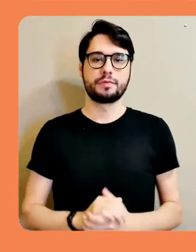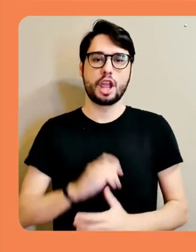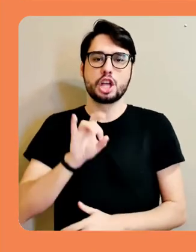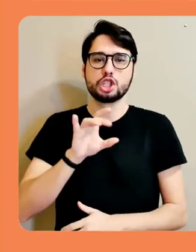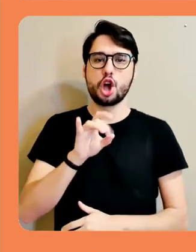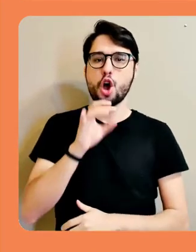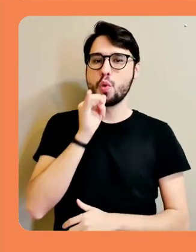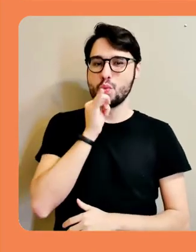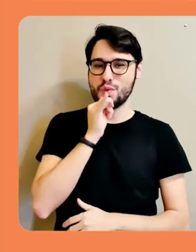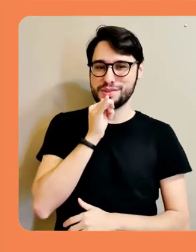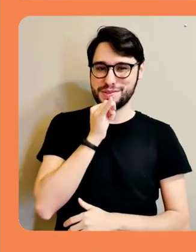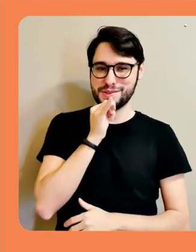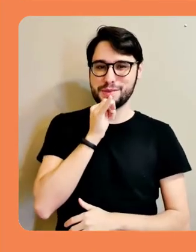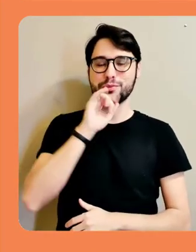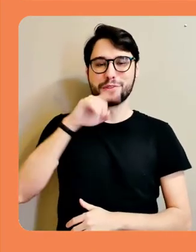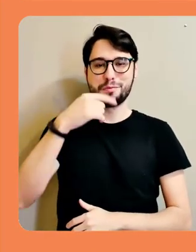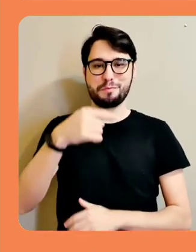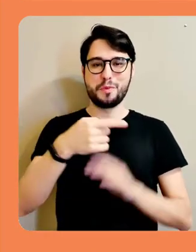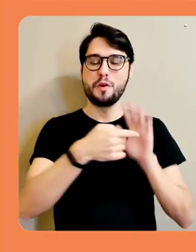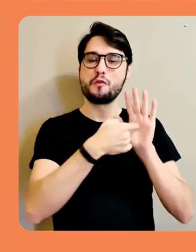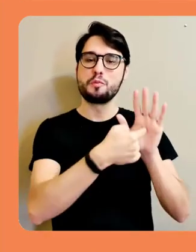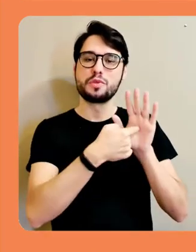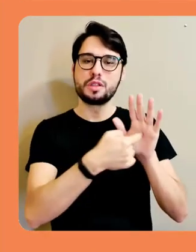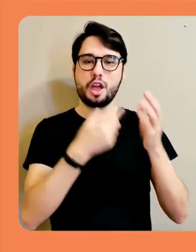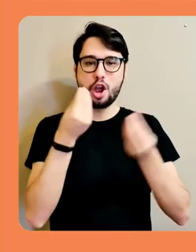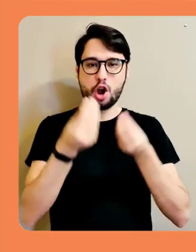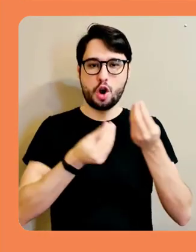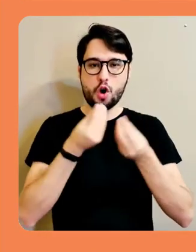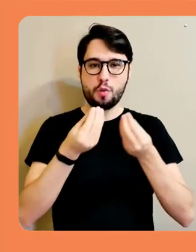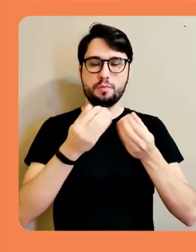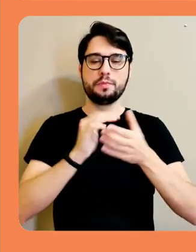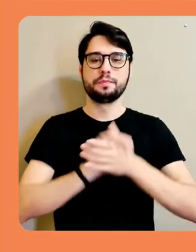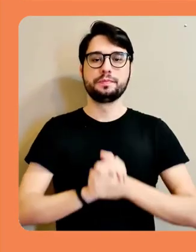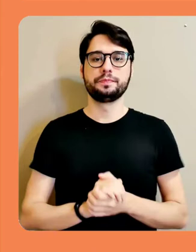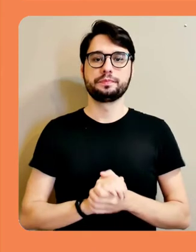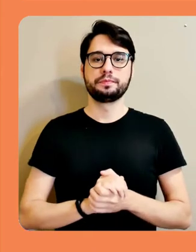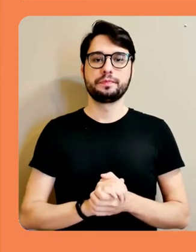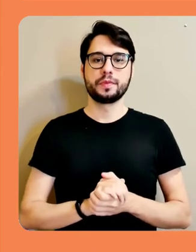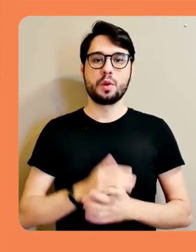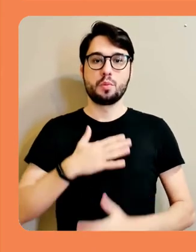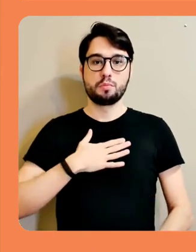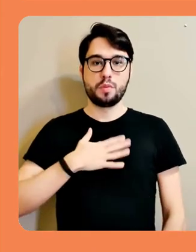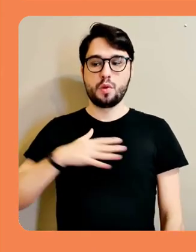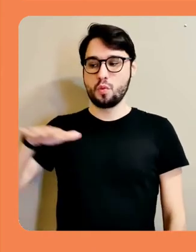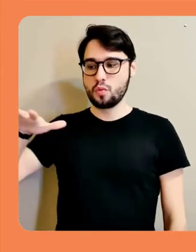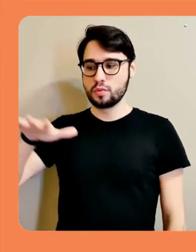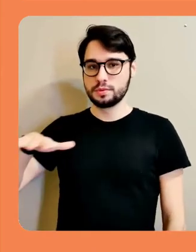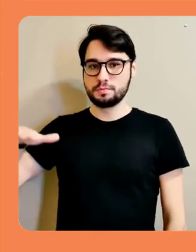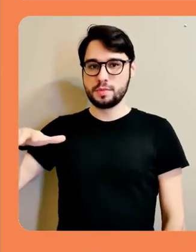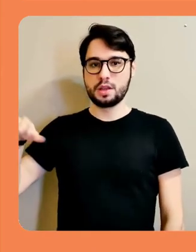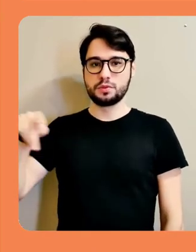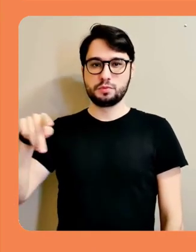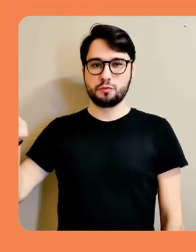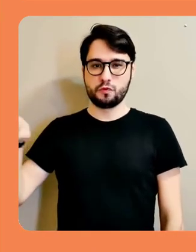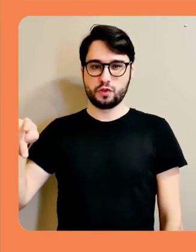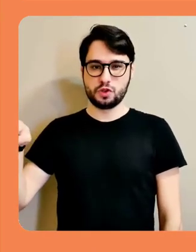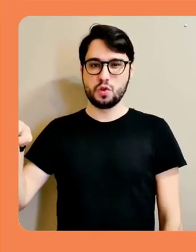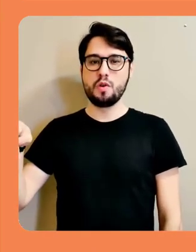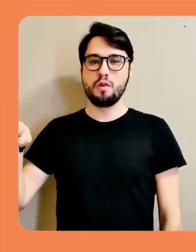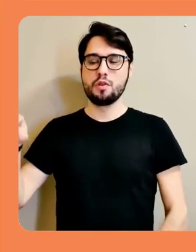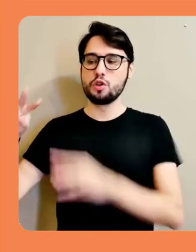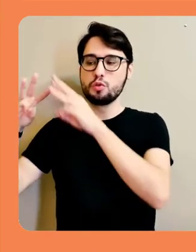plataforma por exemplo ao mundo então é isso é só um exemplo vocês vão ver como nós